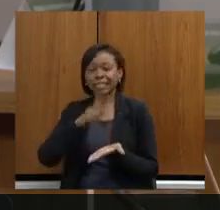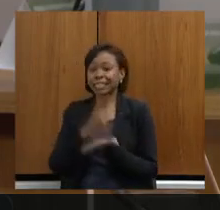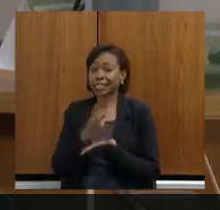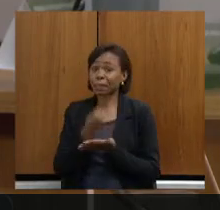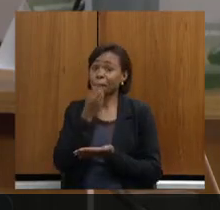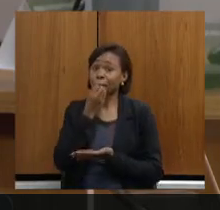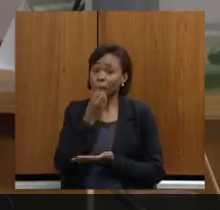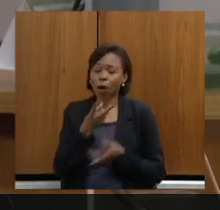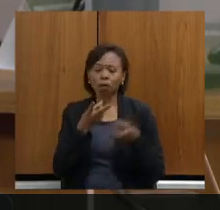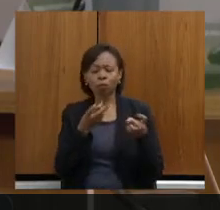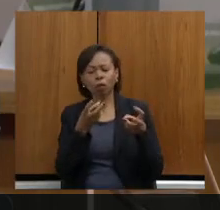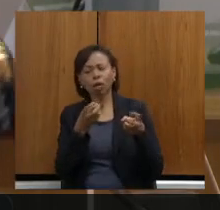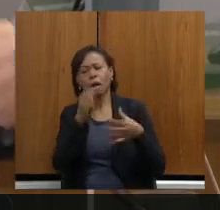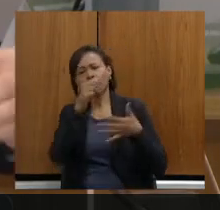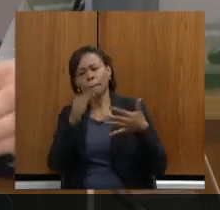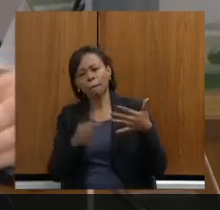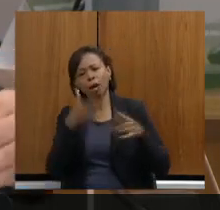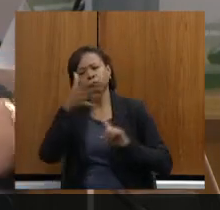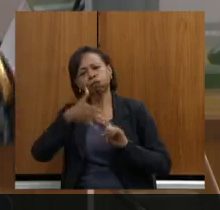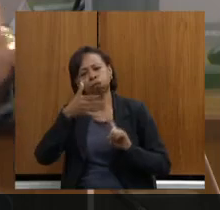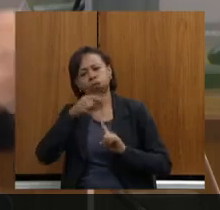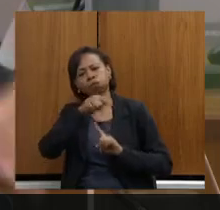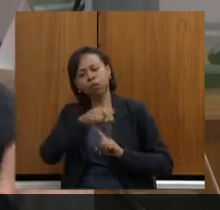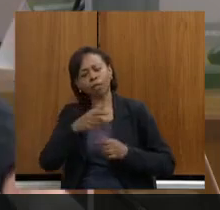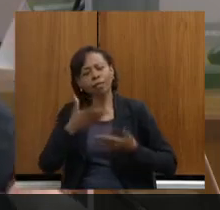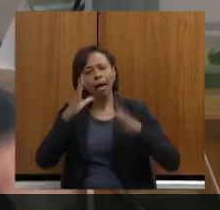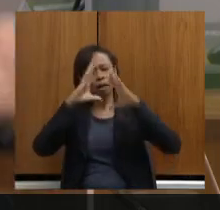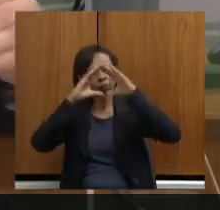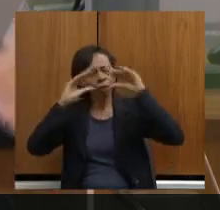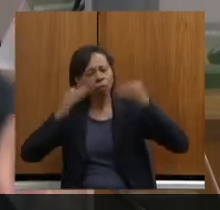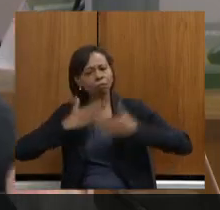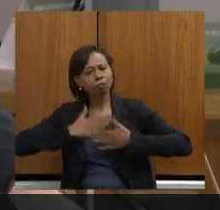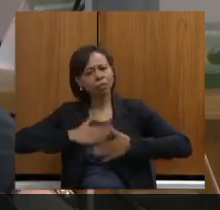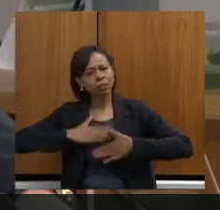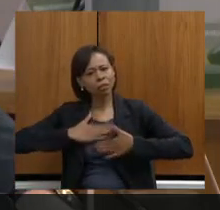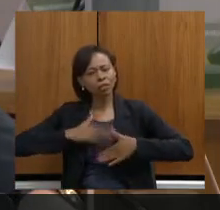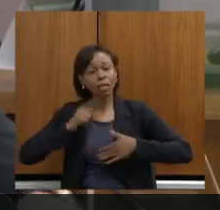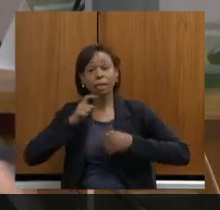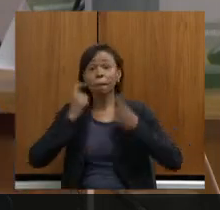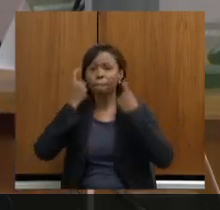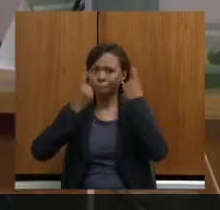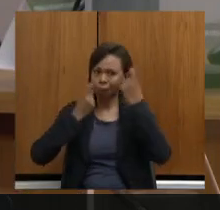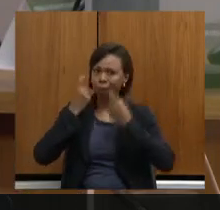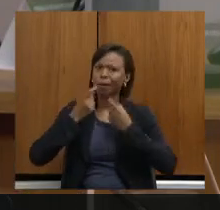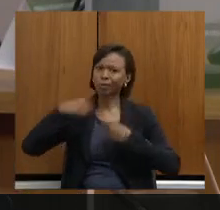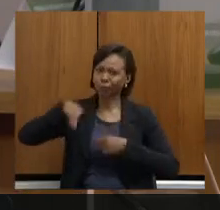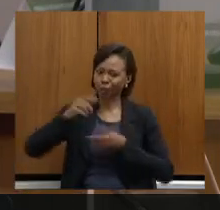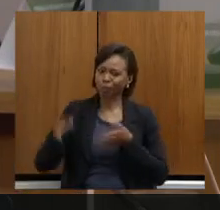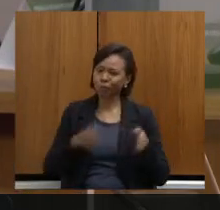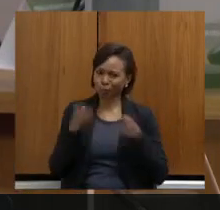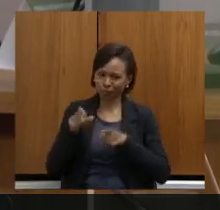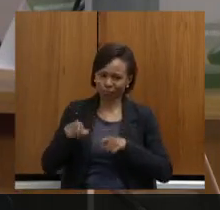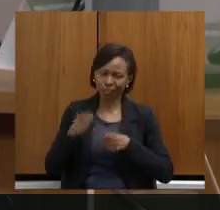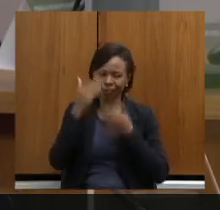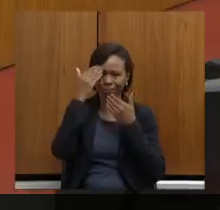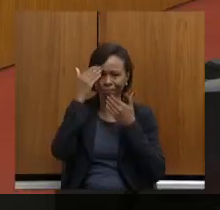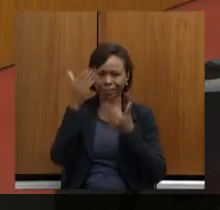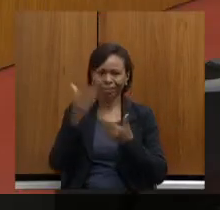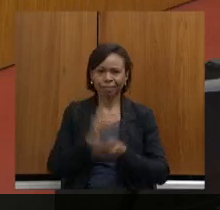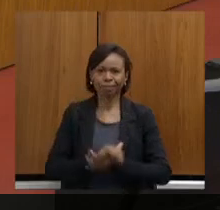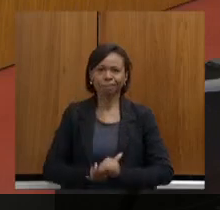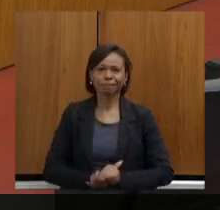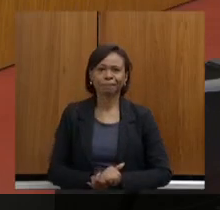ouvir a senhora ponderada e equilibrada e muito preocupada com o nosso programa Muito obrigado seu